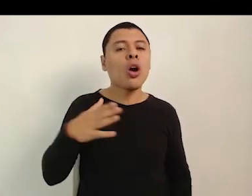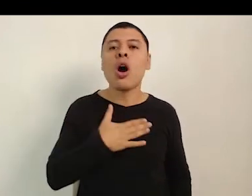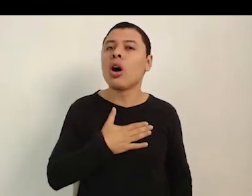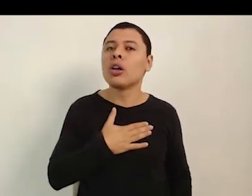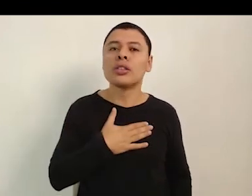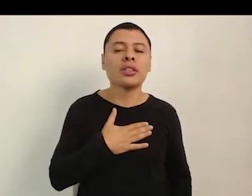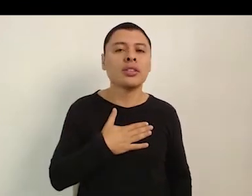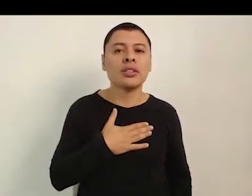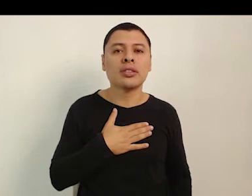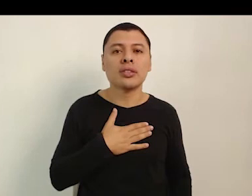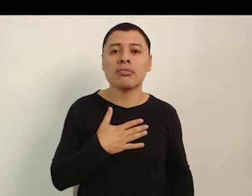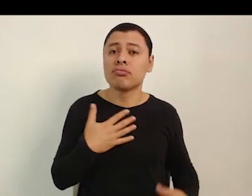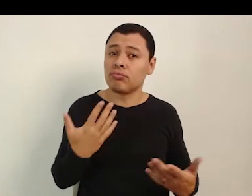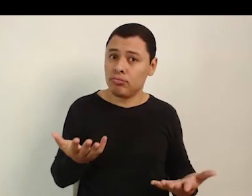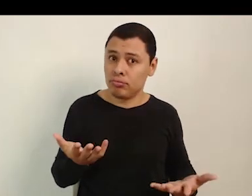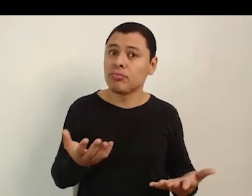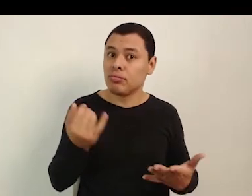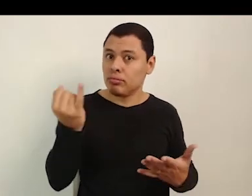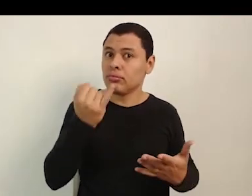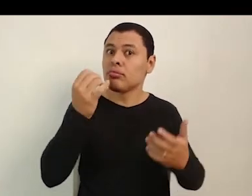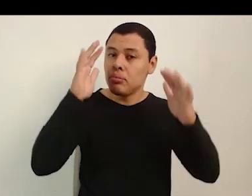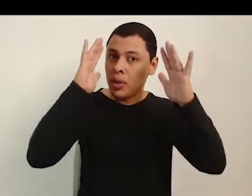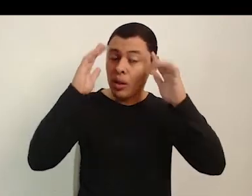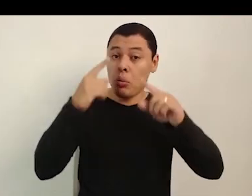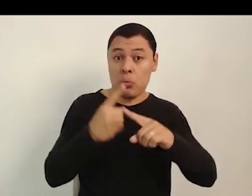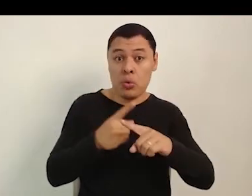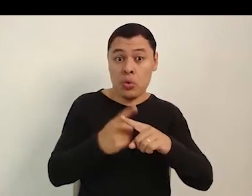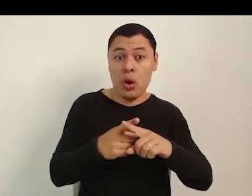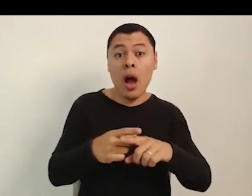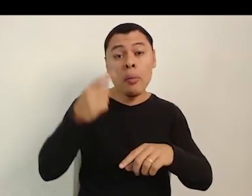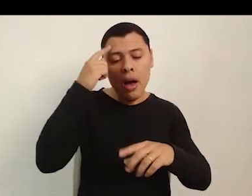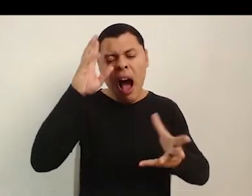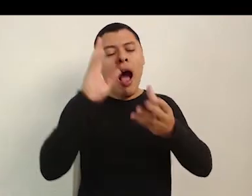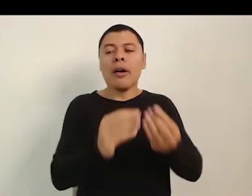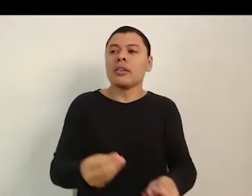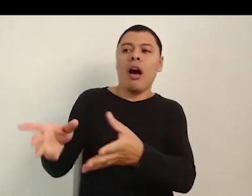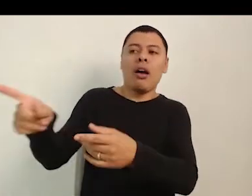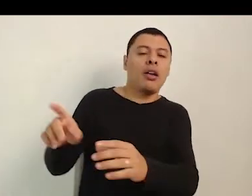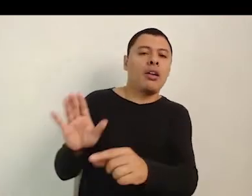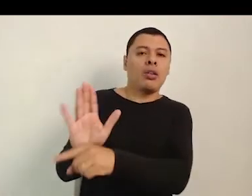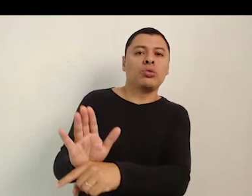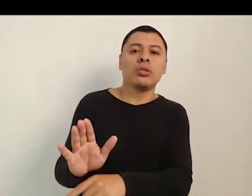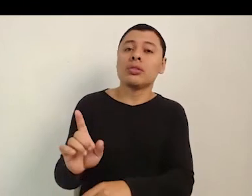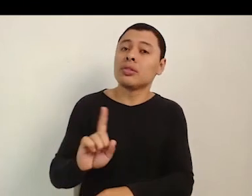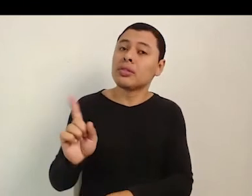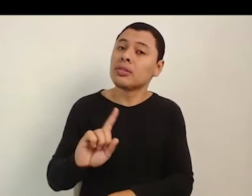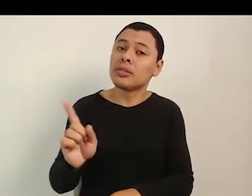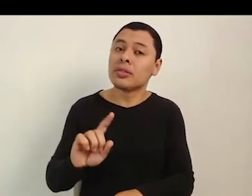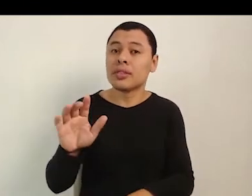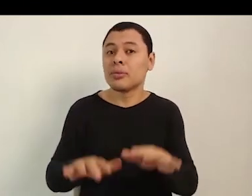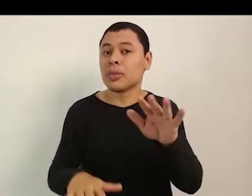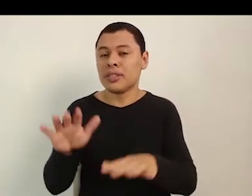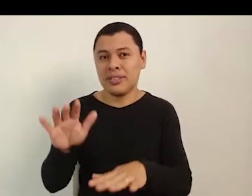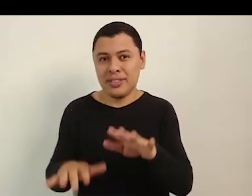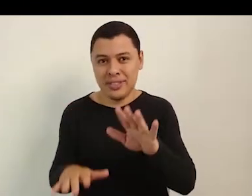confortável. Isso é um detalhe bem interessante a gente pensar, porque, né, como a acessibilidade ela beneficia pessoas que a gente nunca imagina. Se a